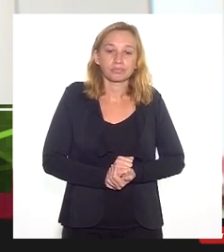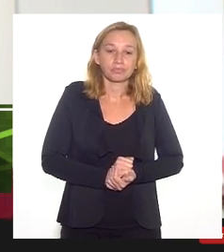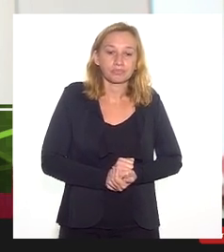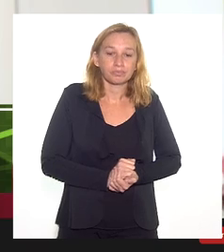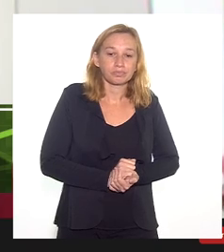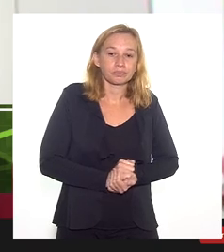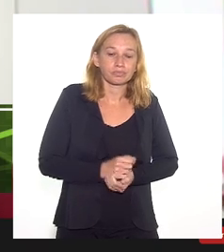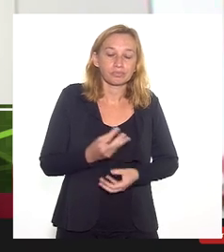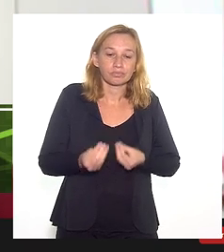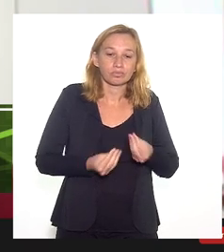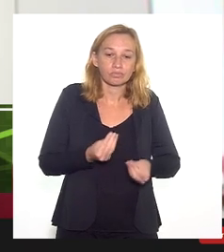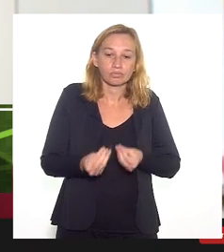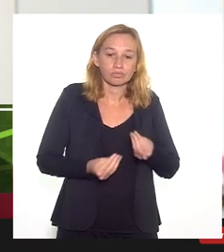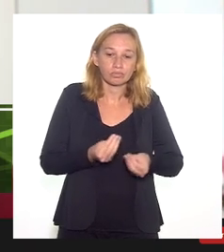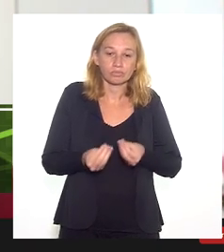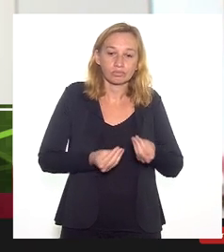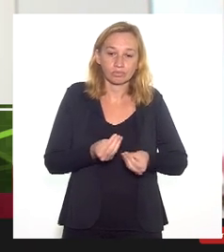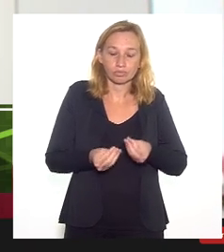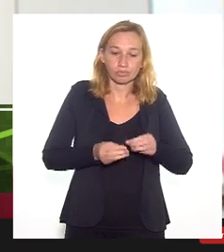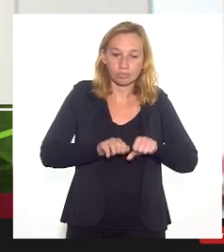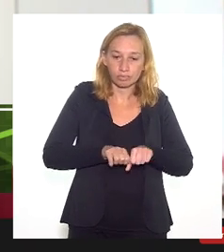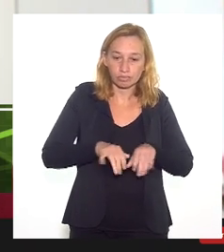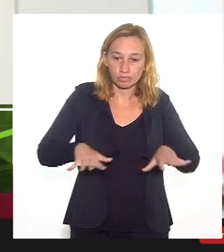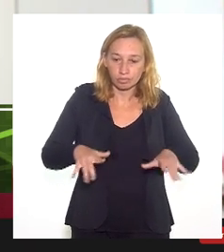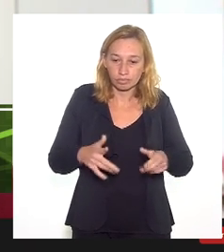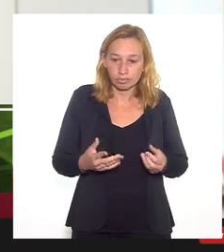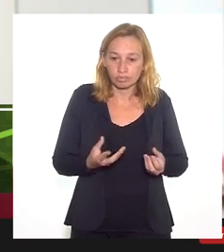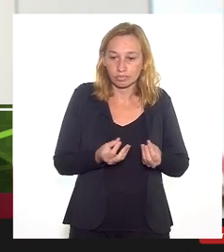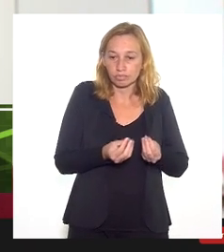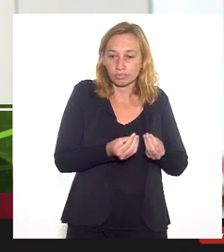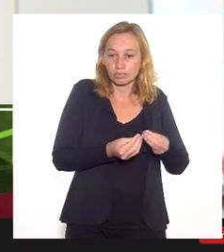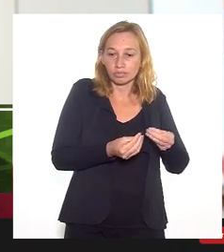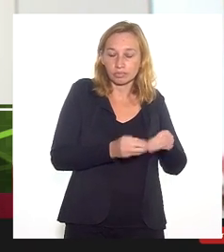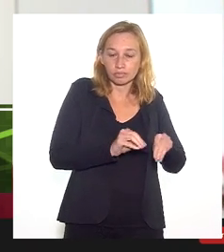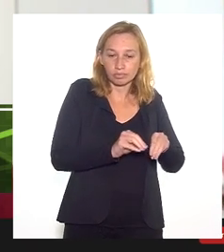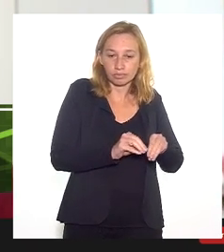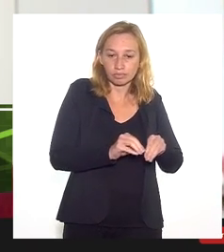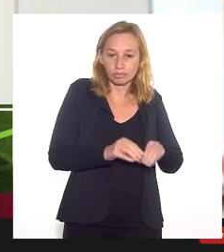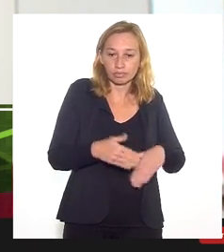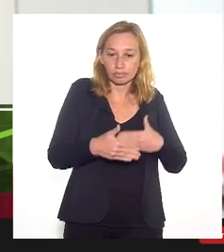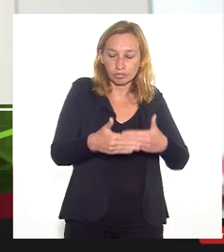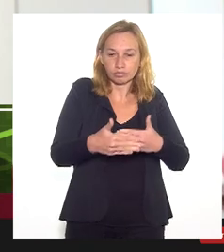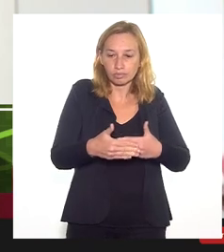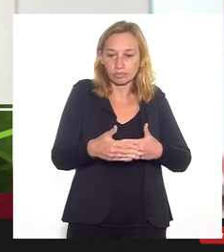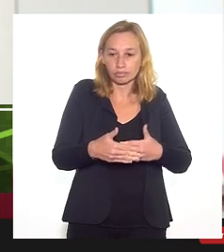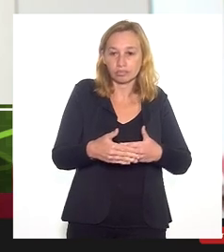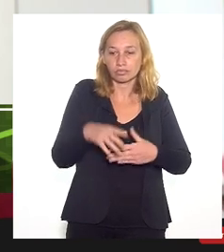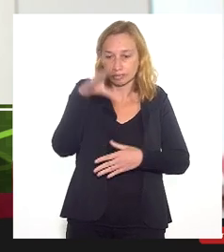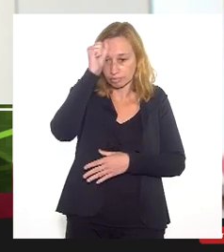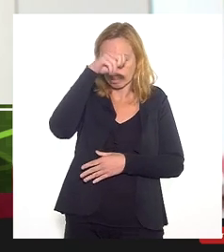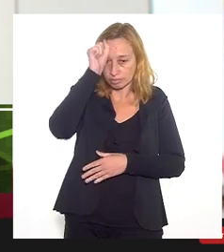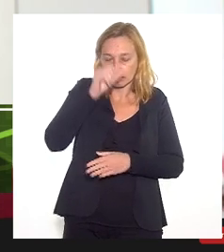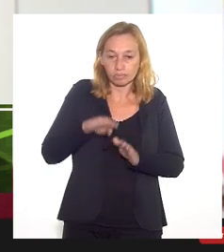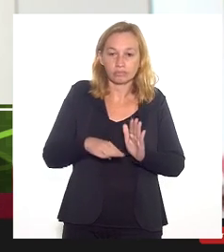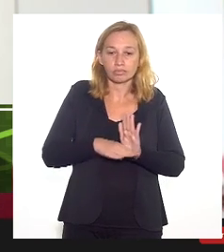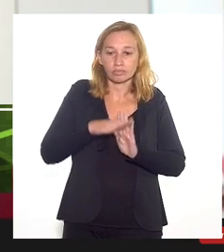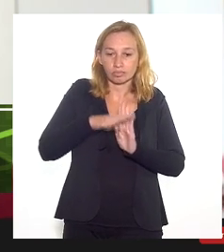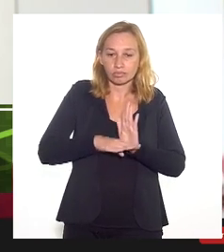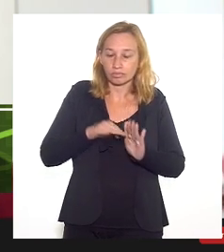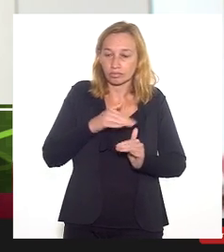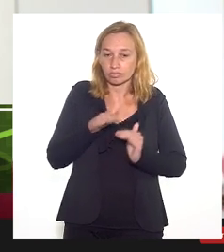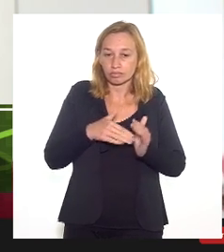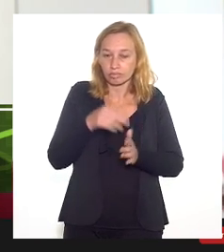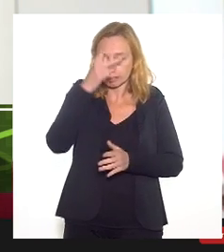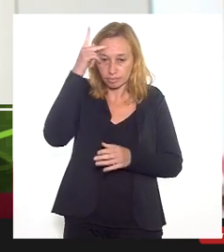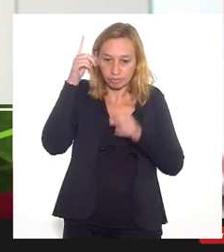como a pandemia tem impactado os processos de ensino-aprendizagem em todos os níveis a questão da pessoa com